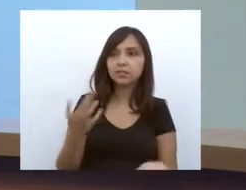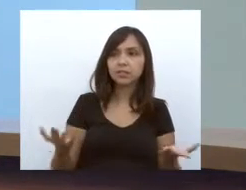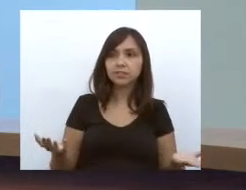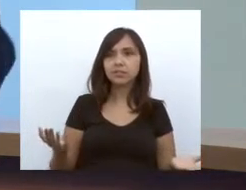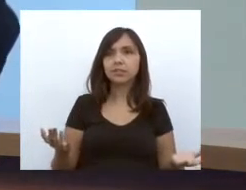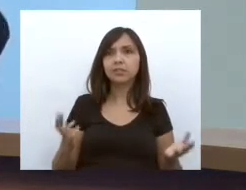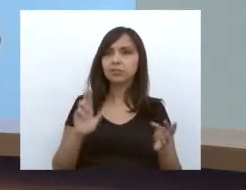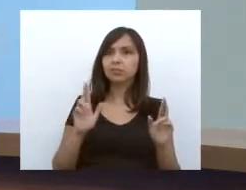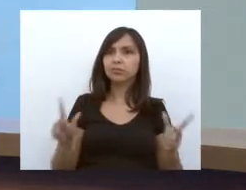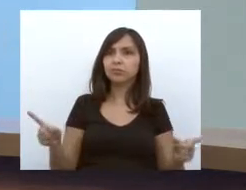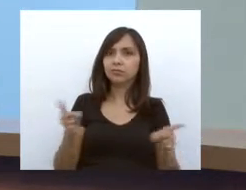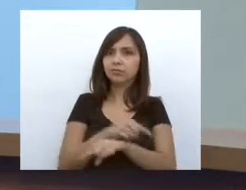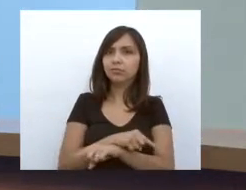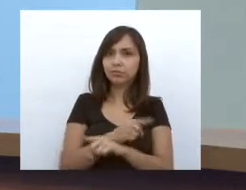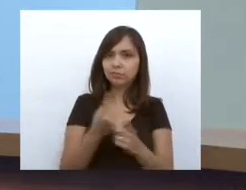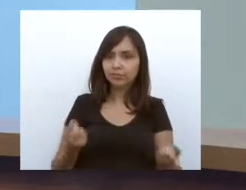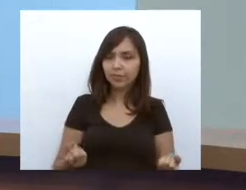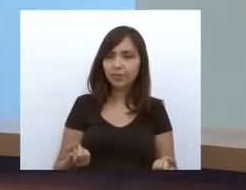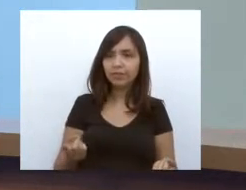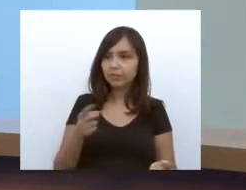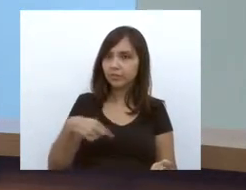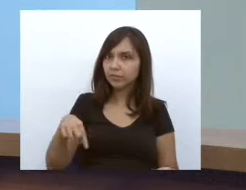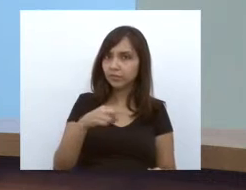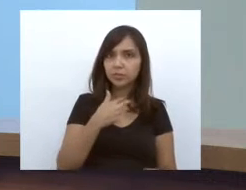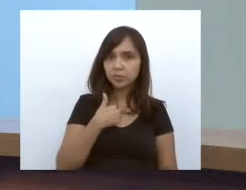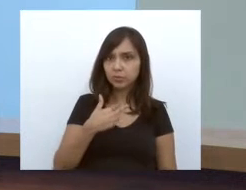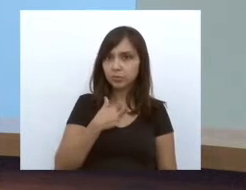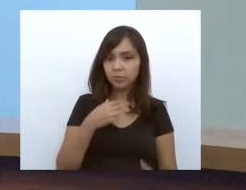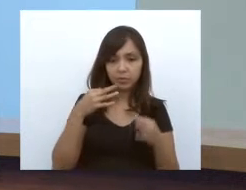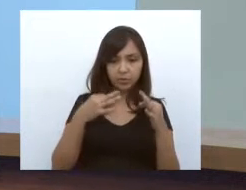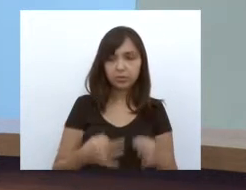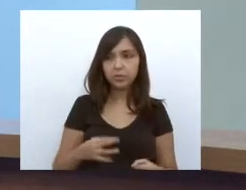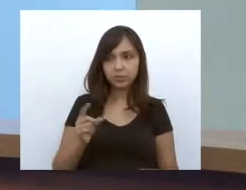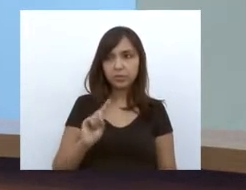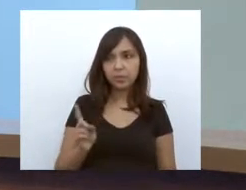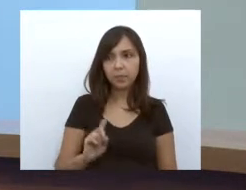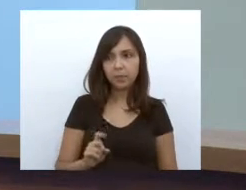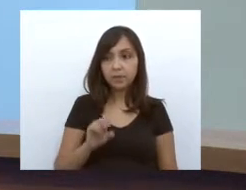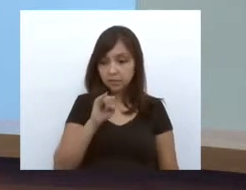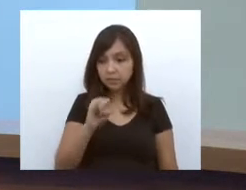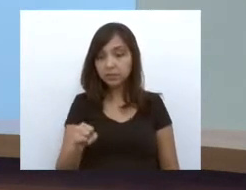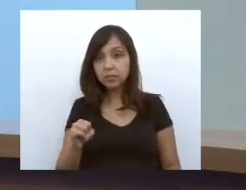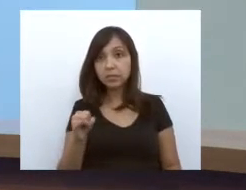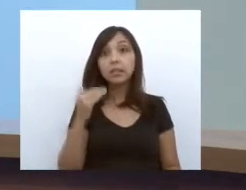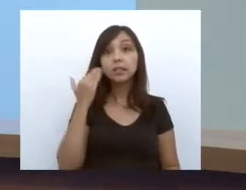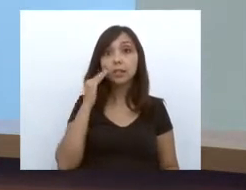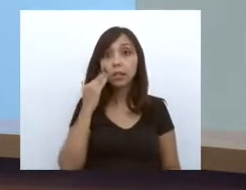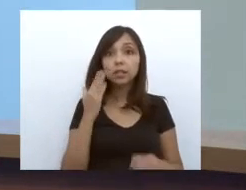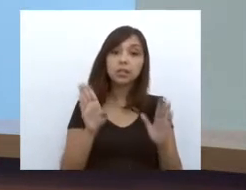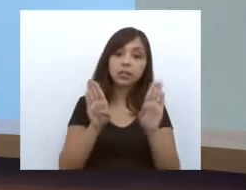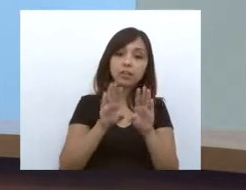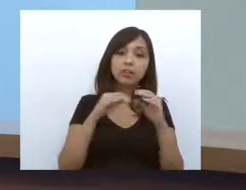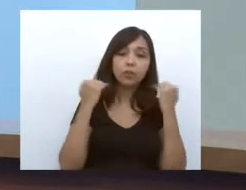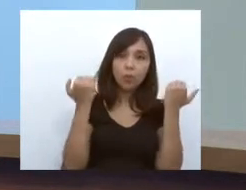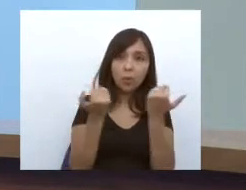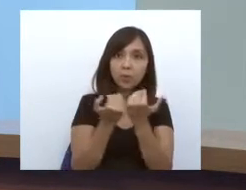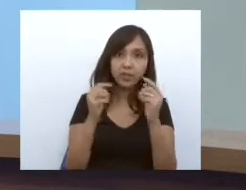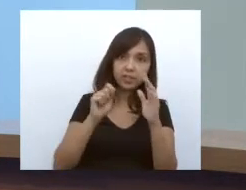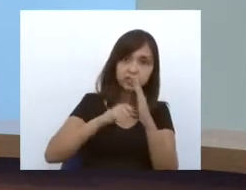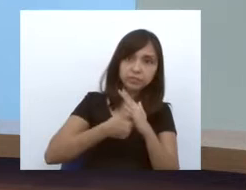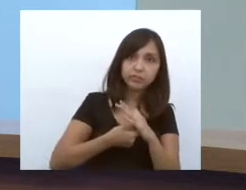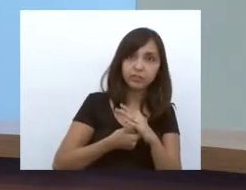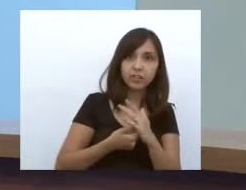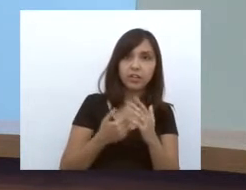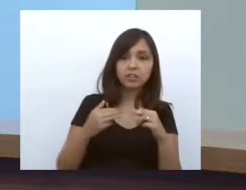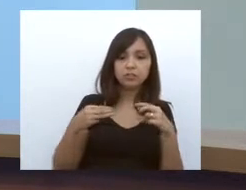contrassenso é esse, vereador? Vossa Excelência não pode ter esse comportamento. Se quer entender o que fecha congresso para diminuir o orçamento,